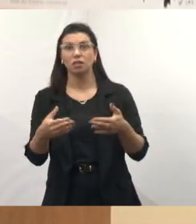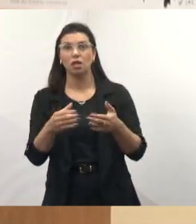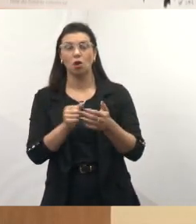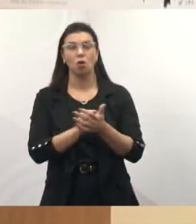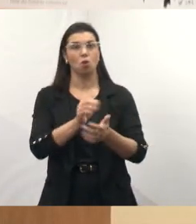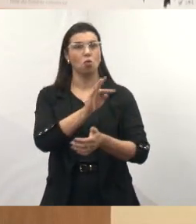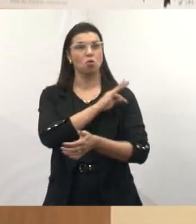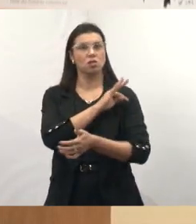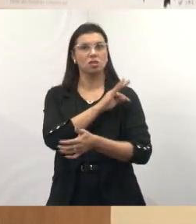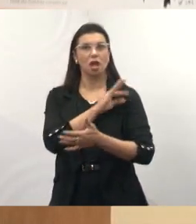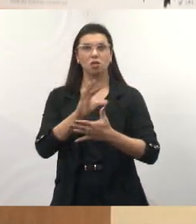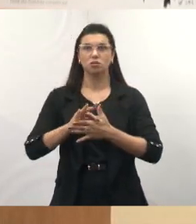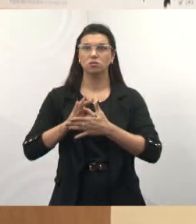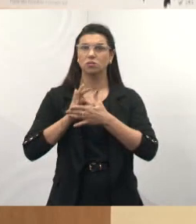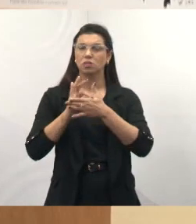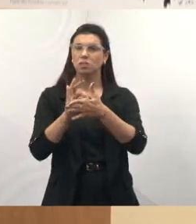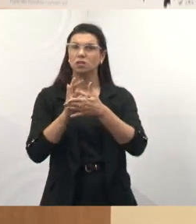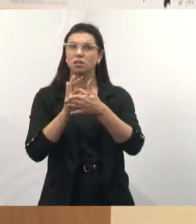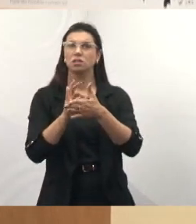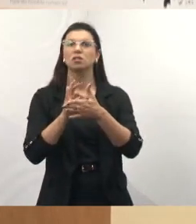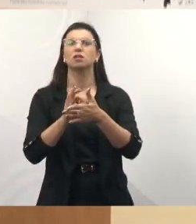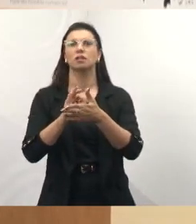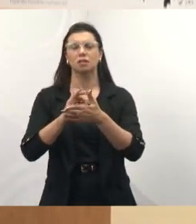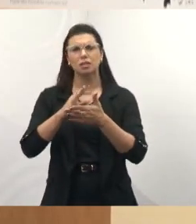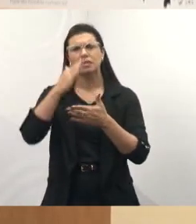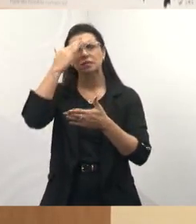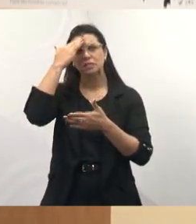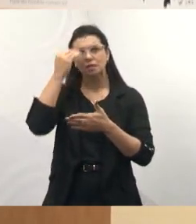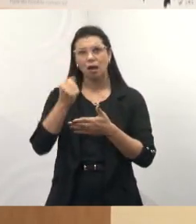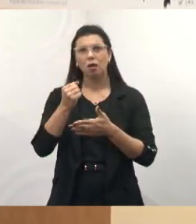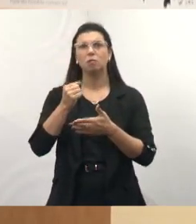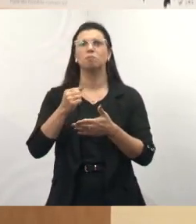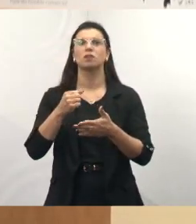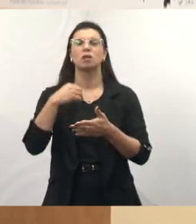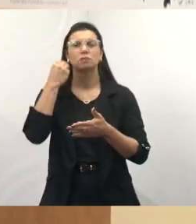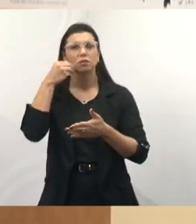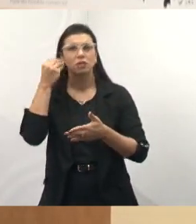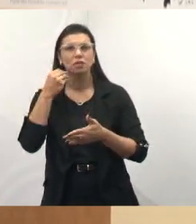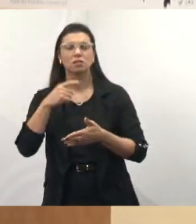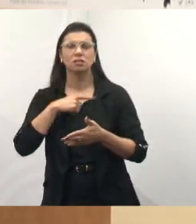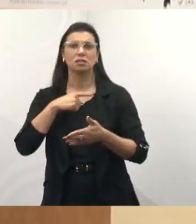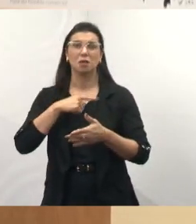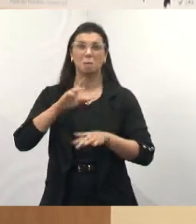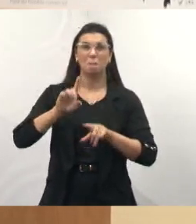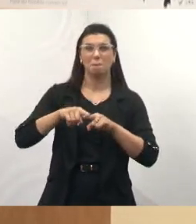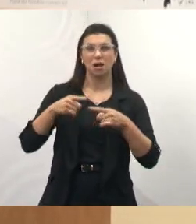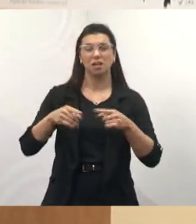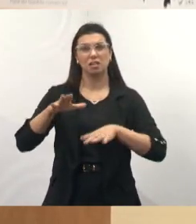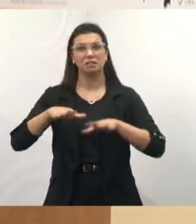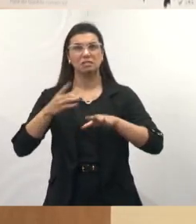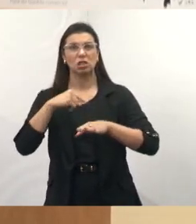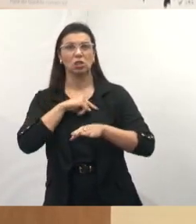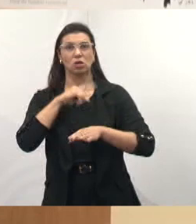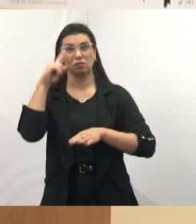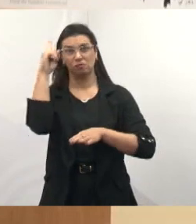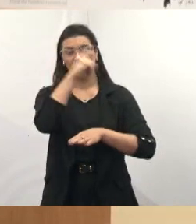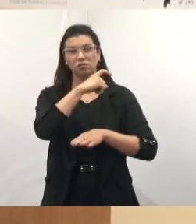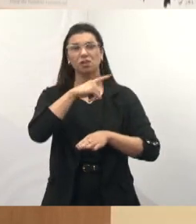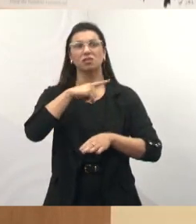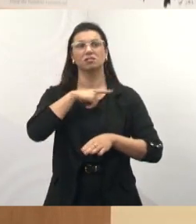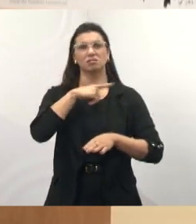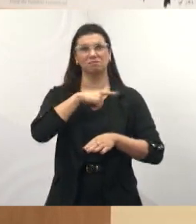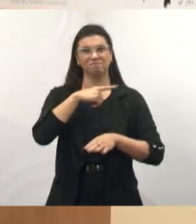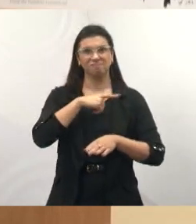das normas do mundo ideal. E nem sempre tem a convivência que nós temos com a realidade, com as dificuldades que nós